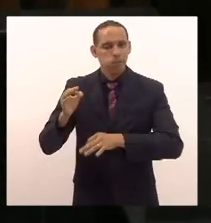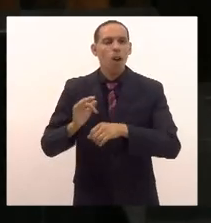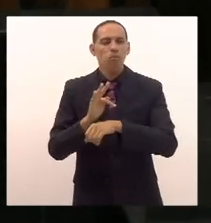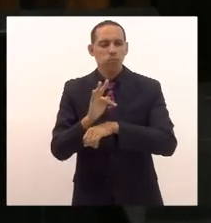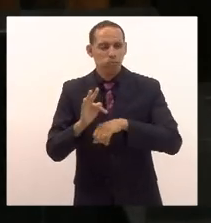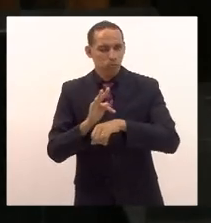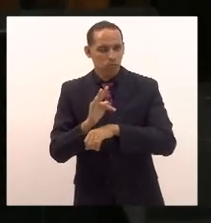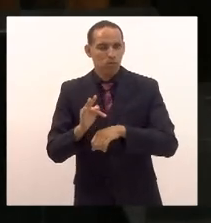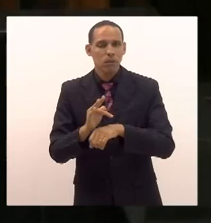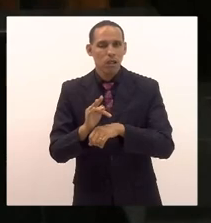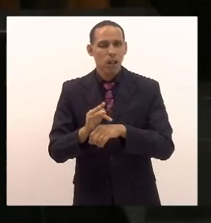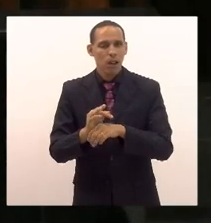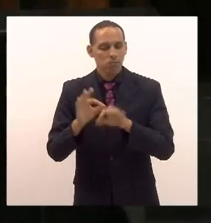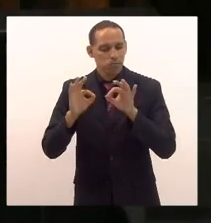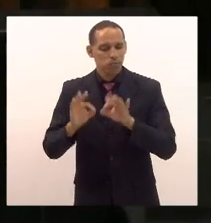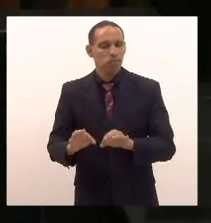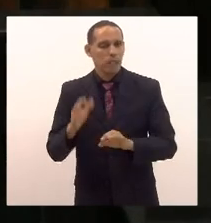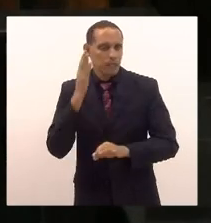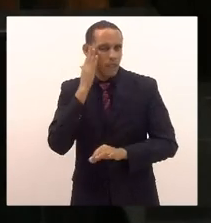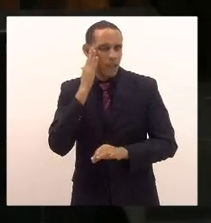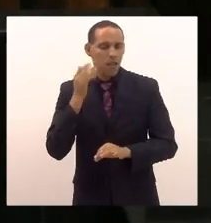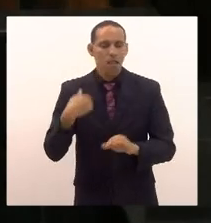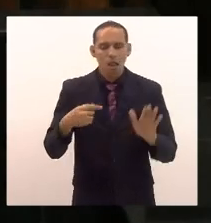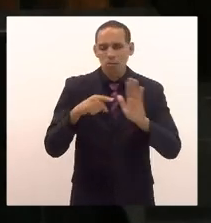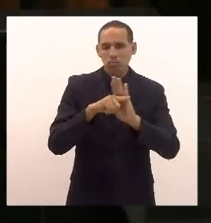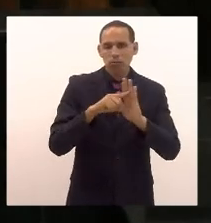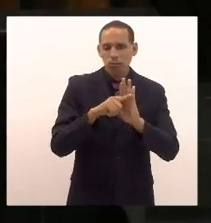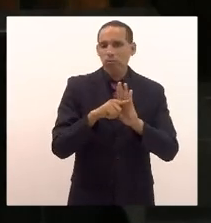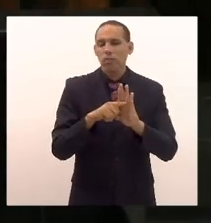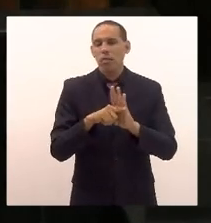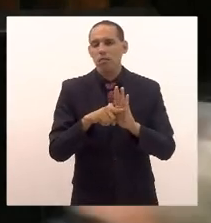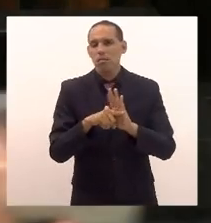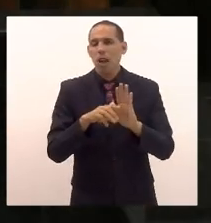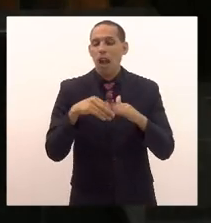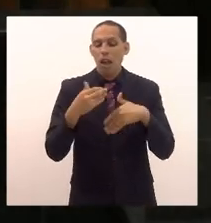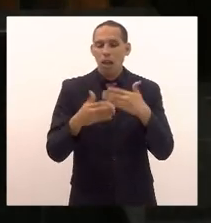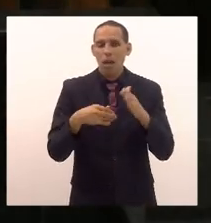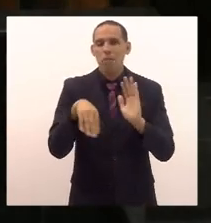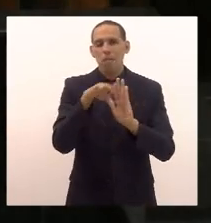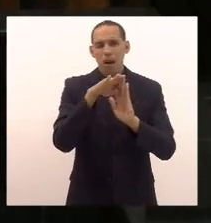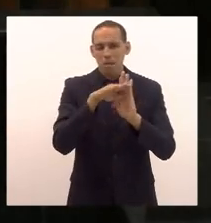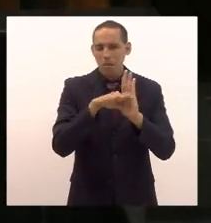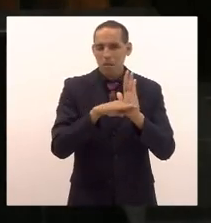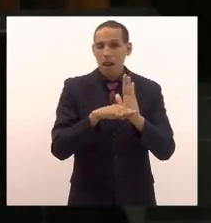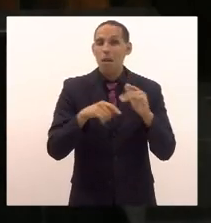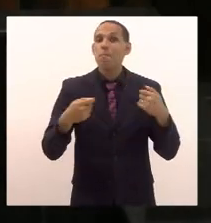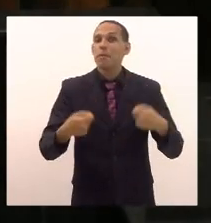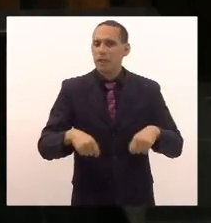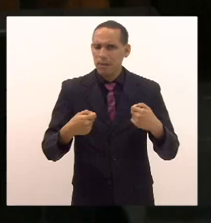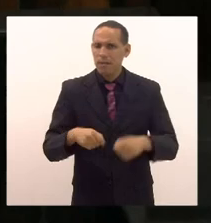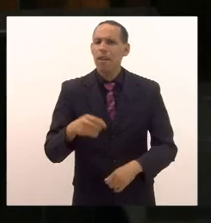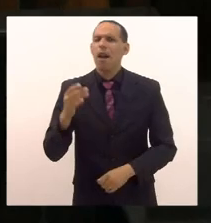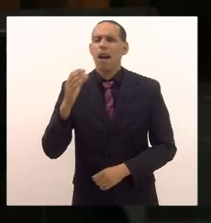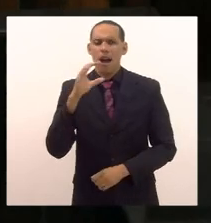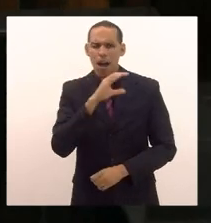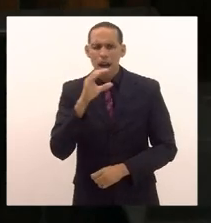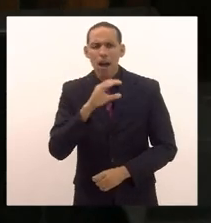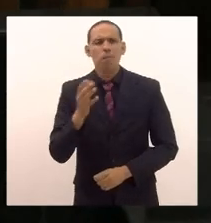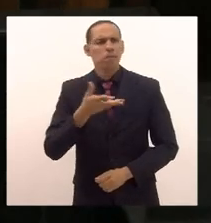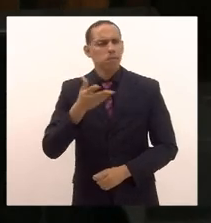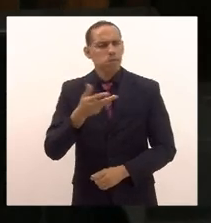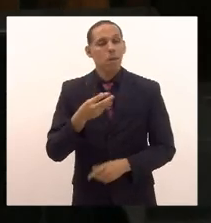abrir essa consulta Porque aí as pautas que forem feitas tem que ser séries para